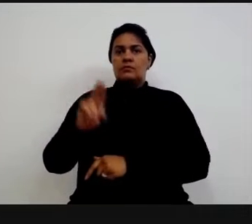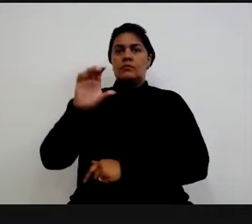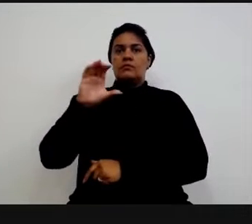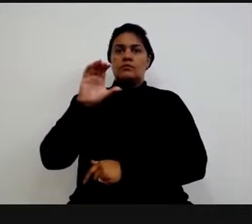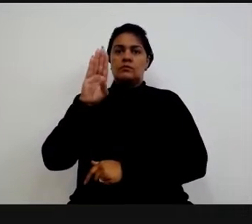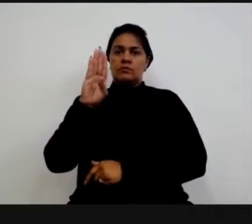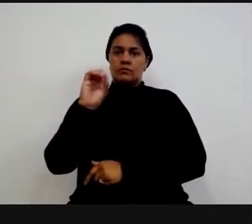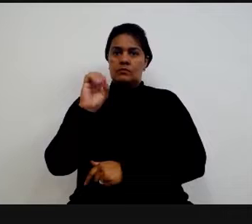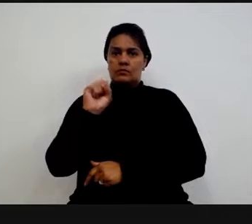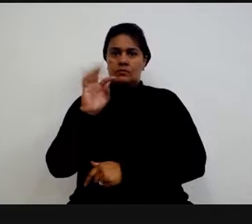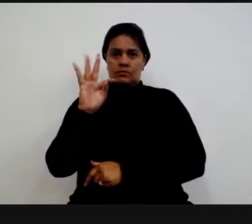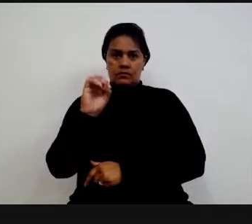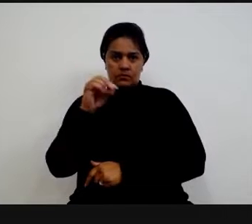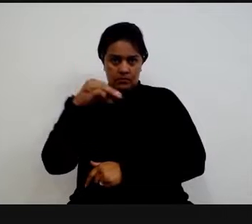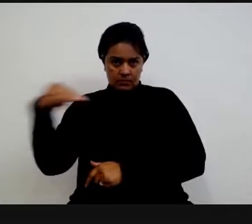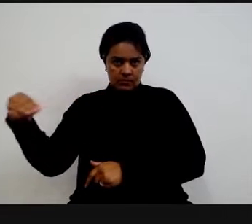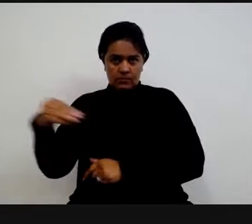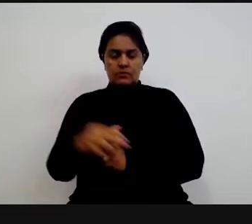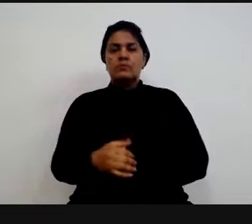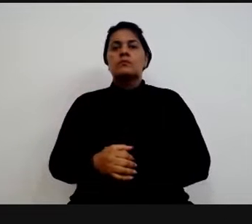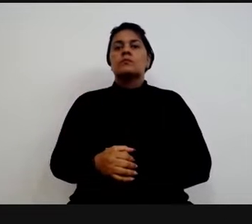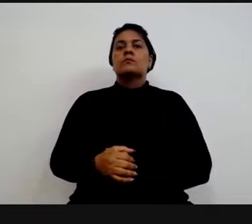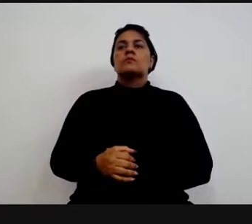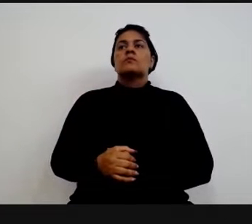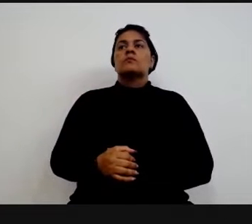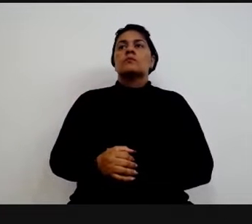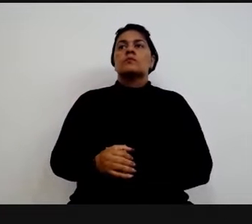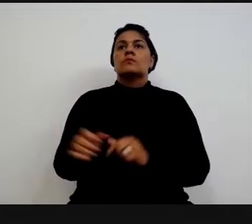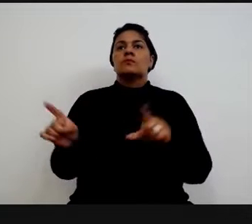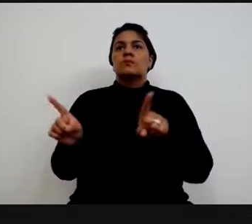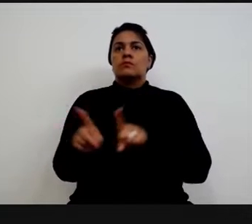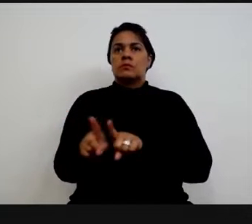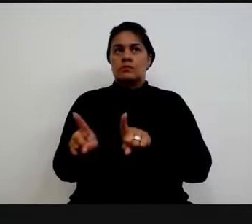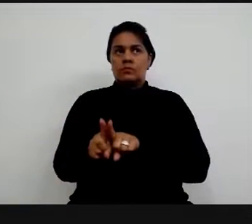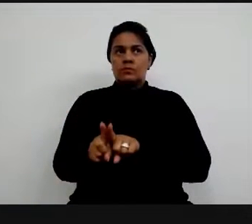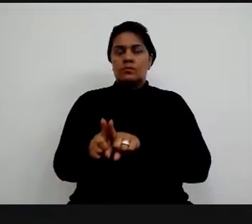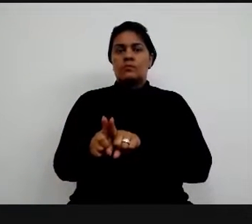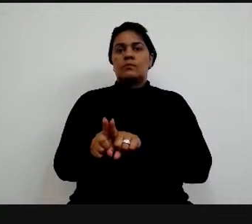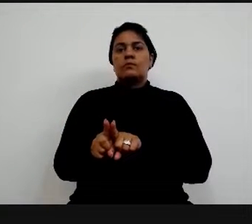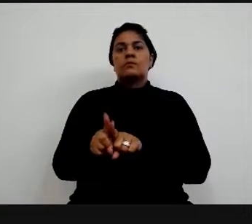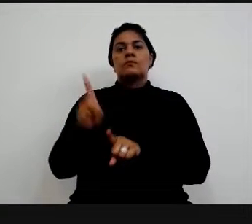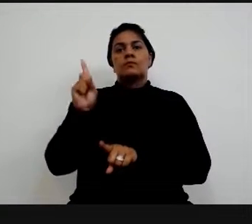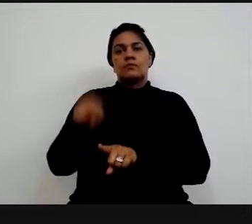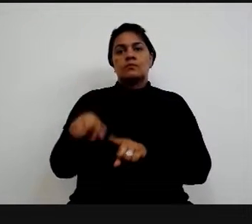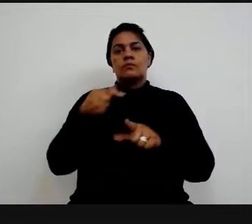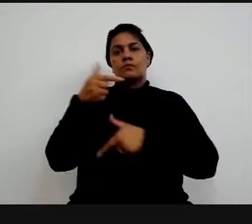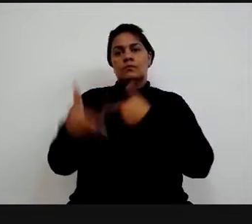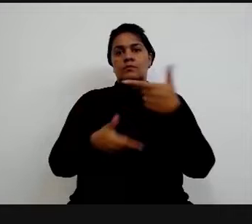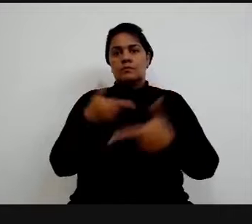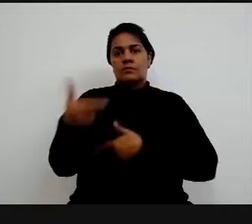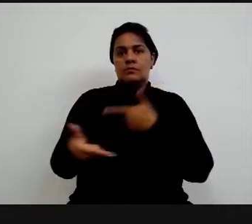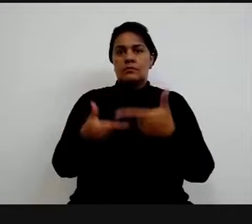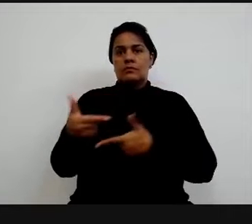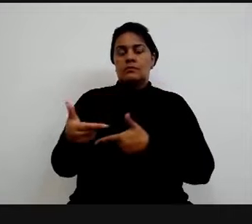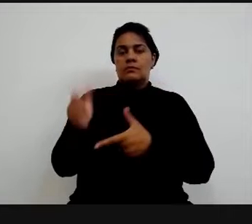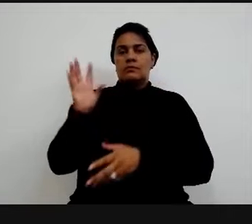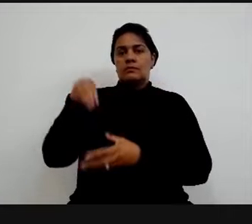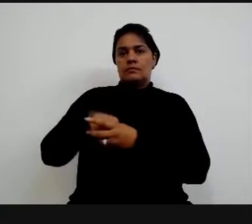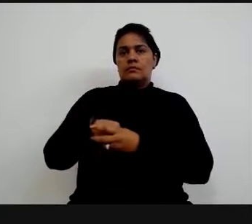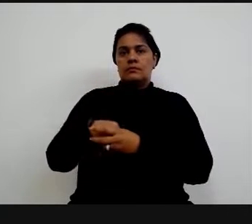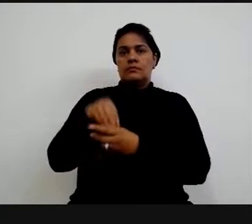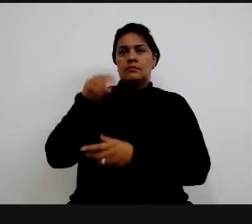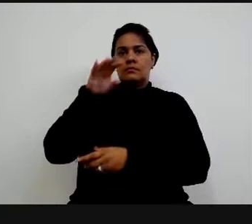professora do Instituto Brasiliense de Direito Público também por mais de 7 anos, e é servidora de carreira do Tribunal de